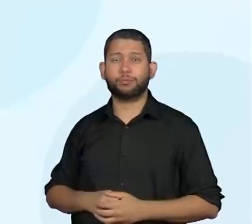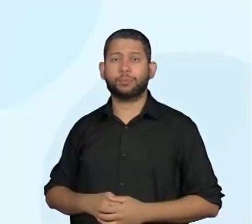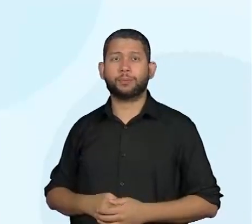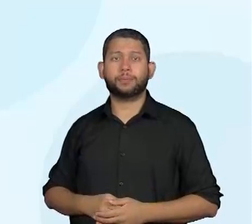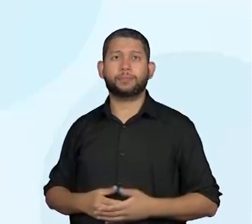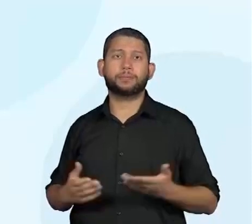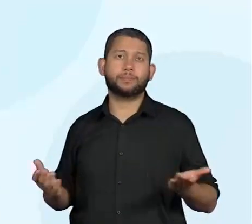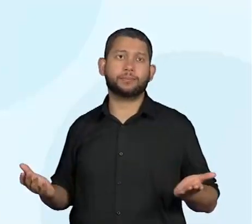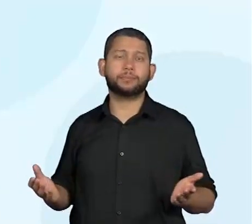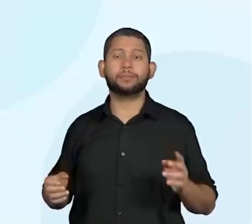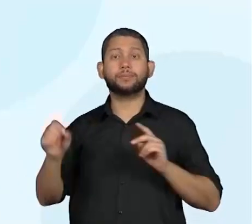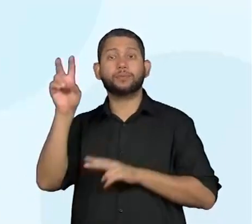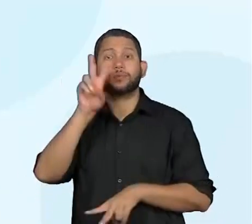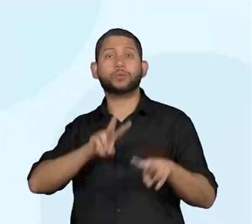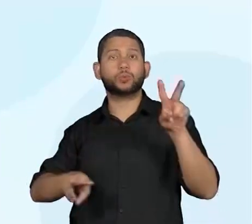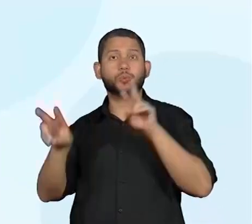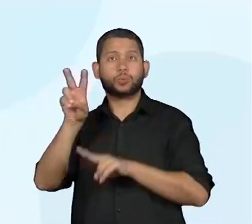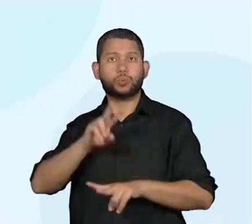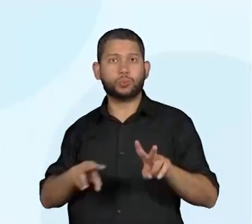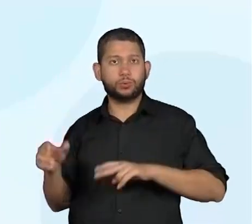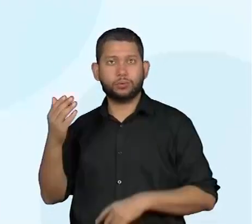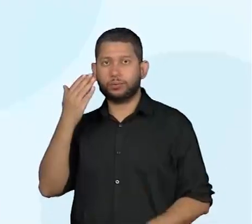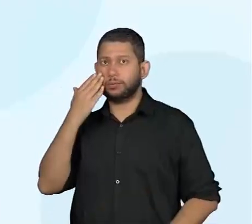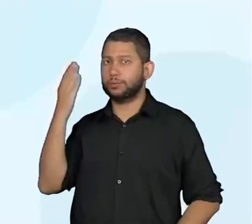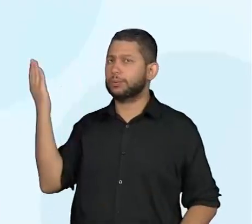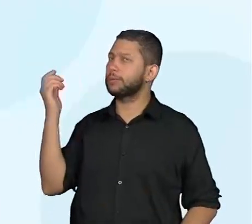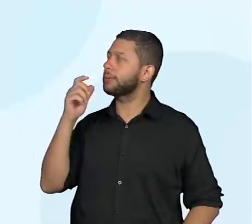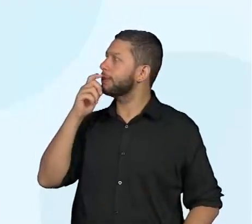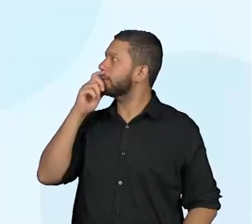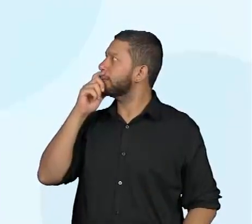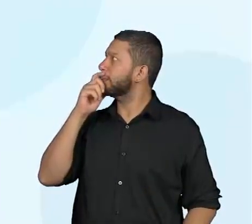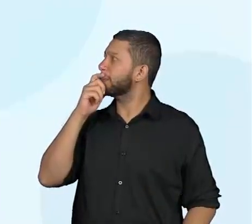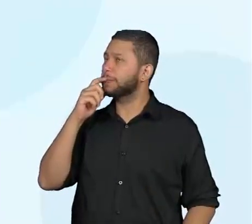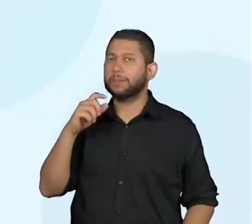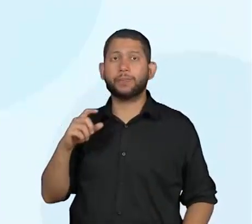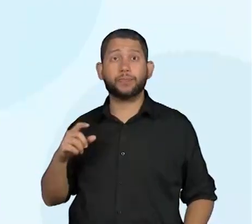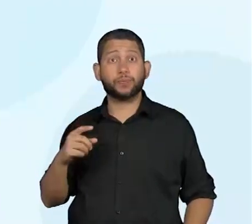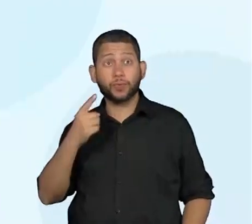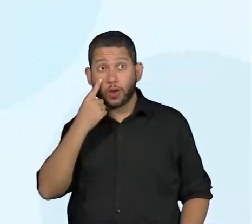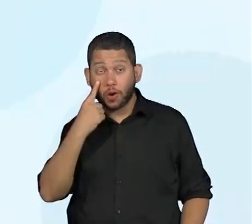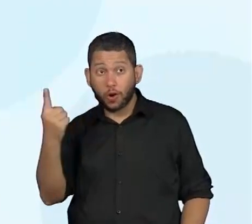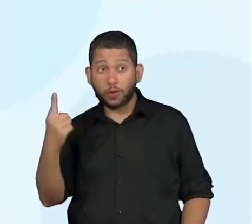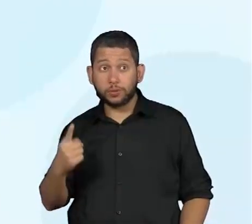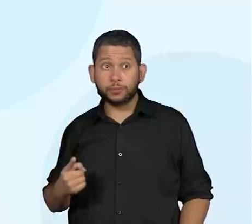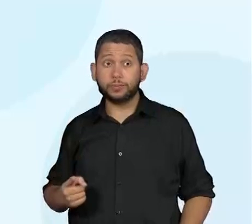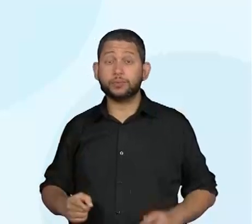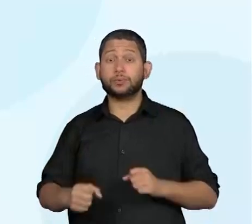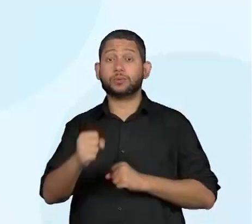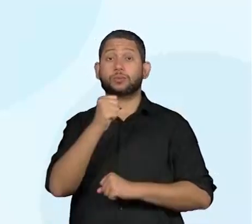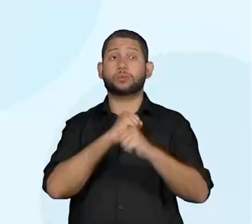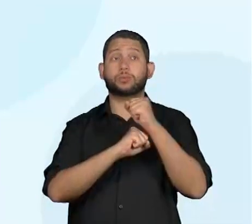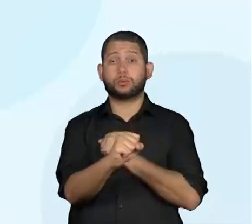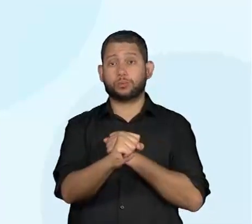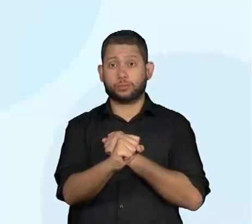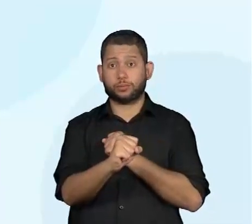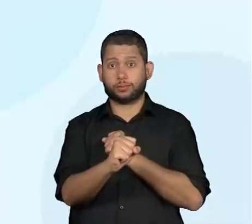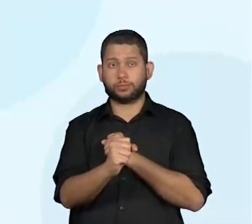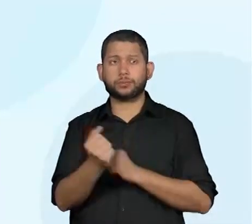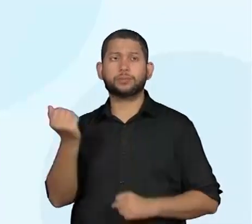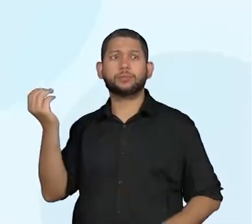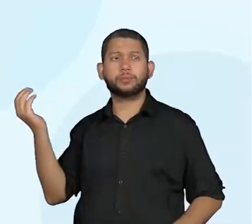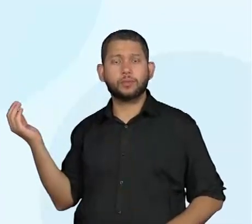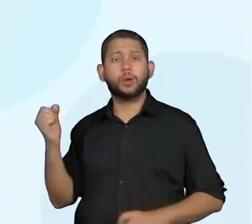não foi uma tabelinha, mas alguns itens para vocês entenderem. Aqui, vamos falar primeiro sobre lutas. Quais são